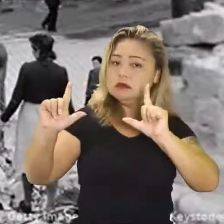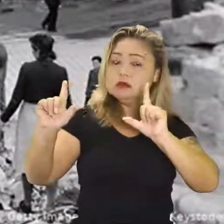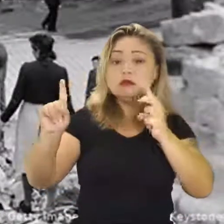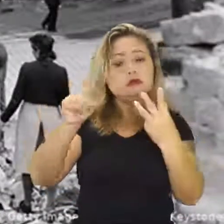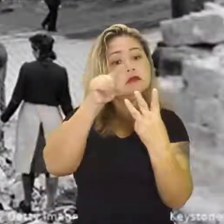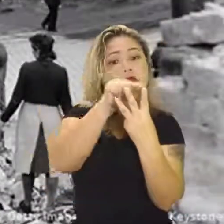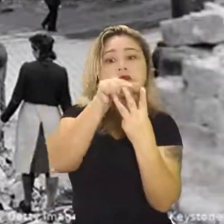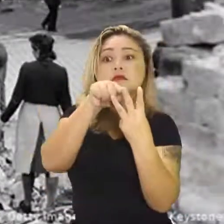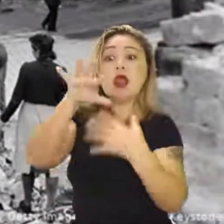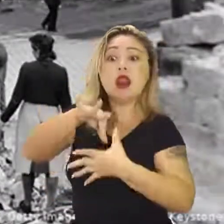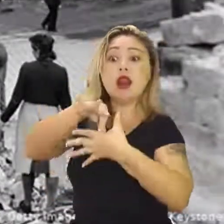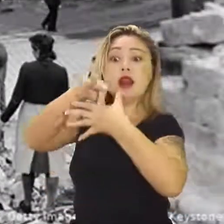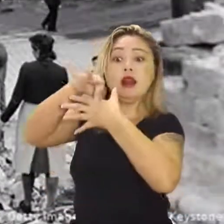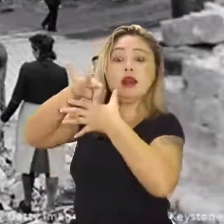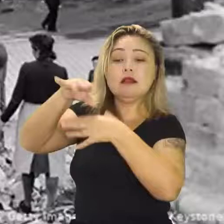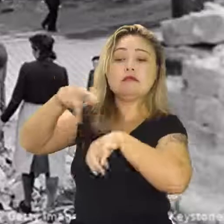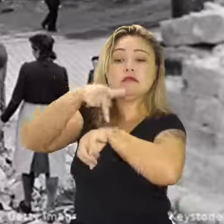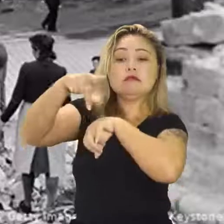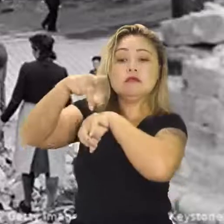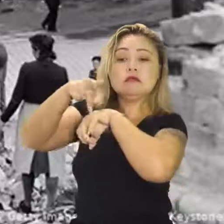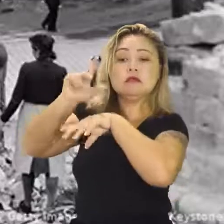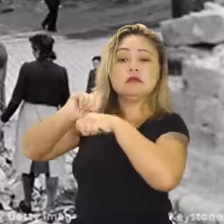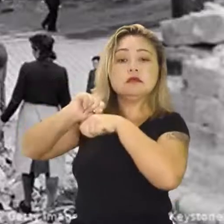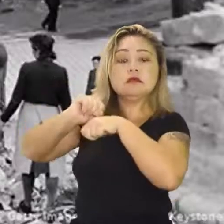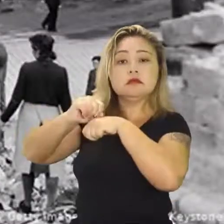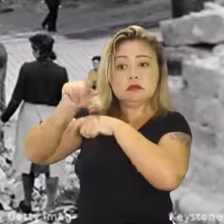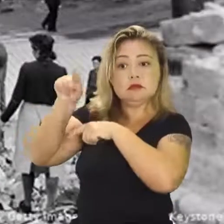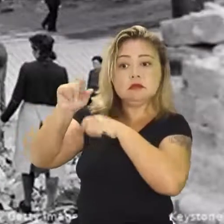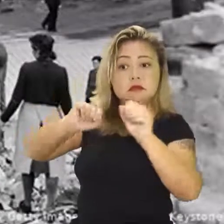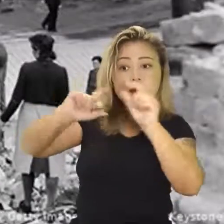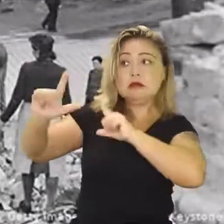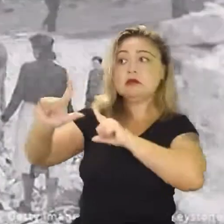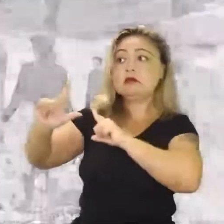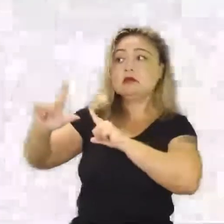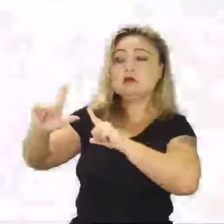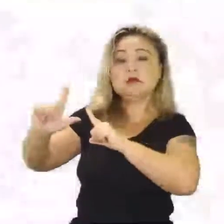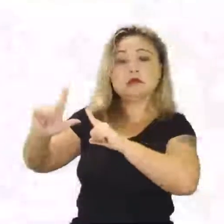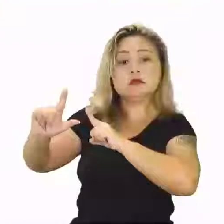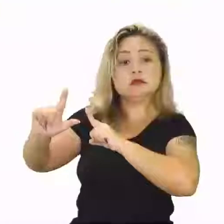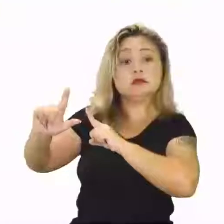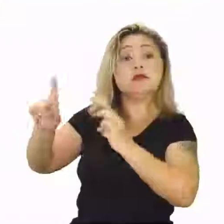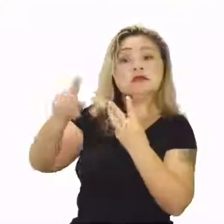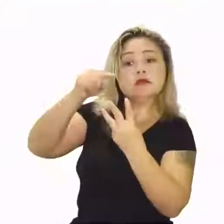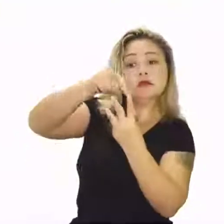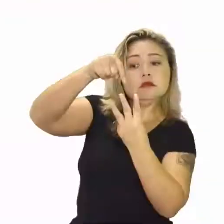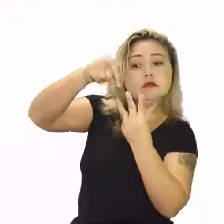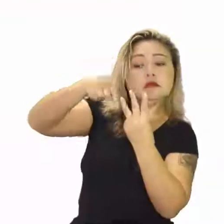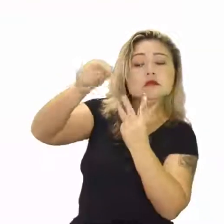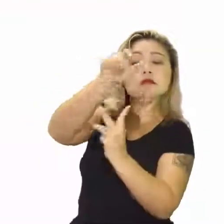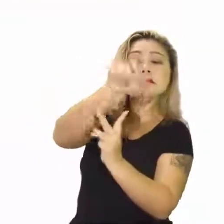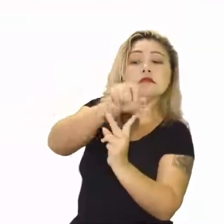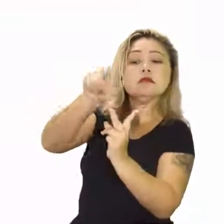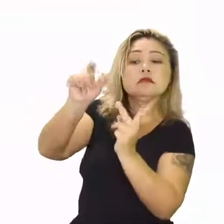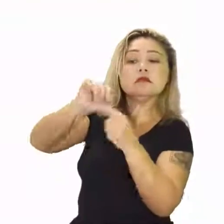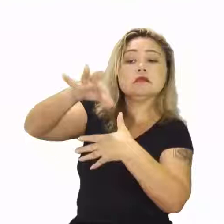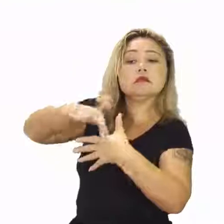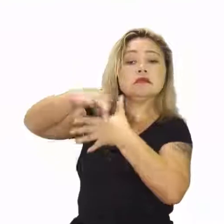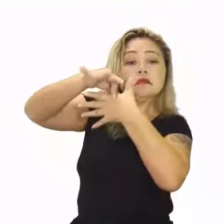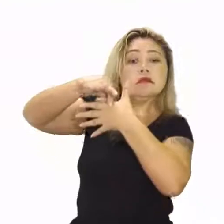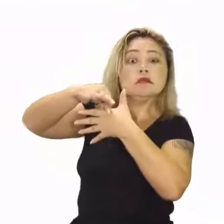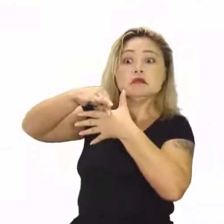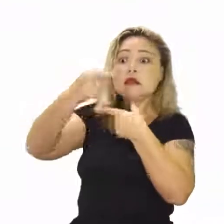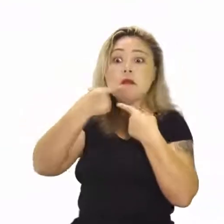esses 3 líderes, aí, na tela para vocês aí, coloca. Nós temos aí esses 3 líderes que eles